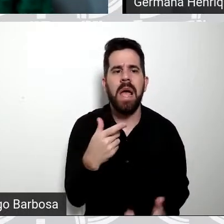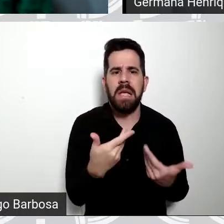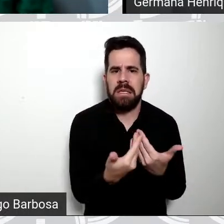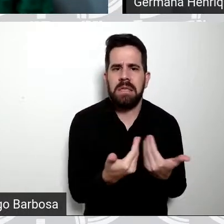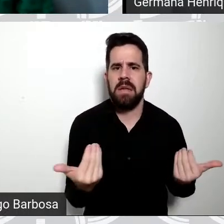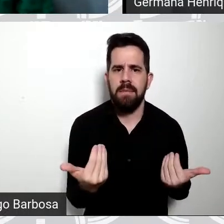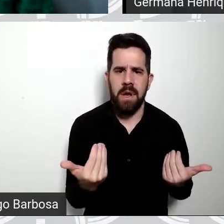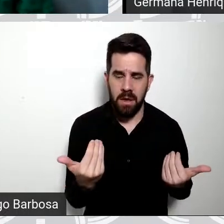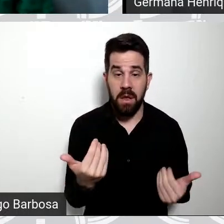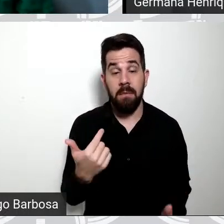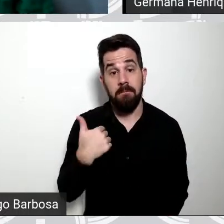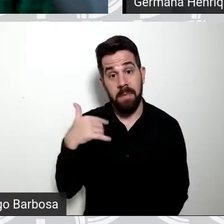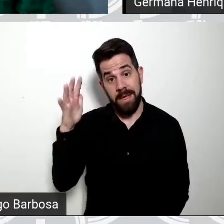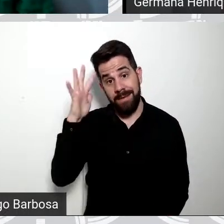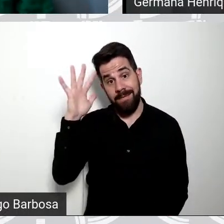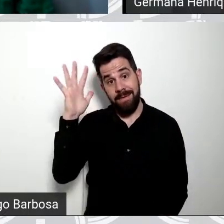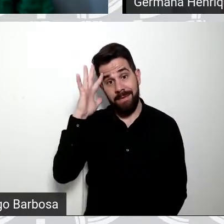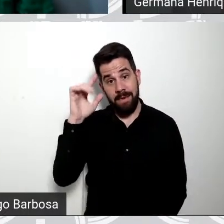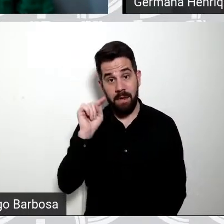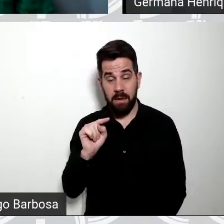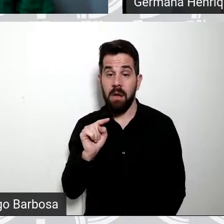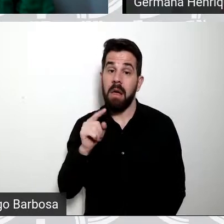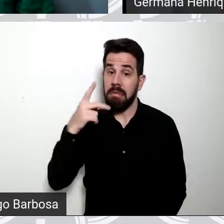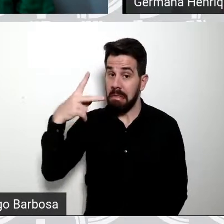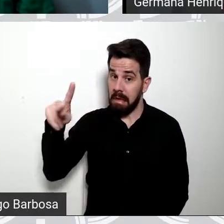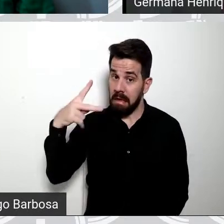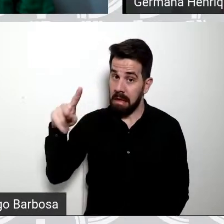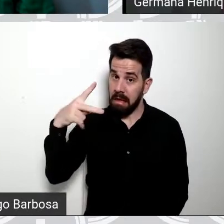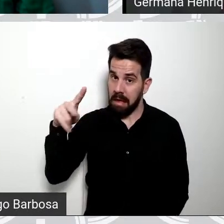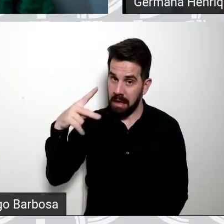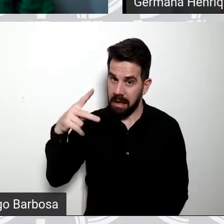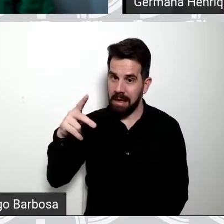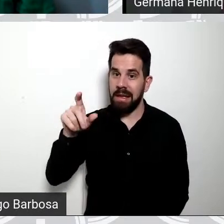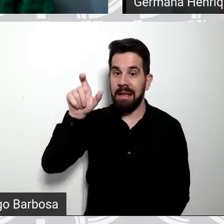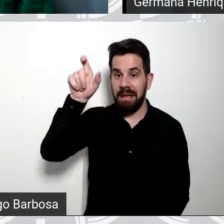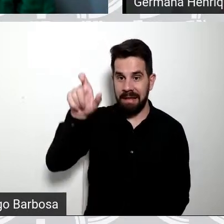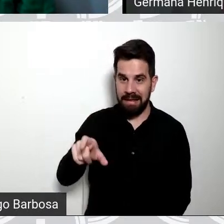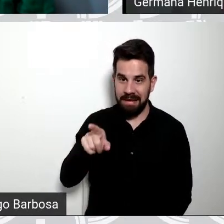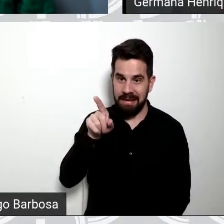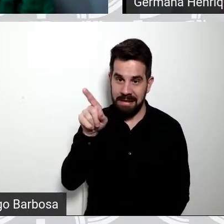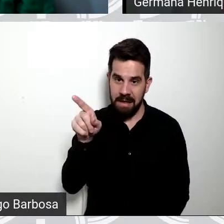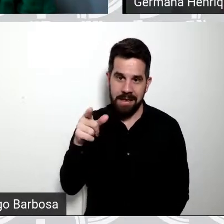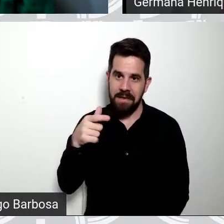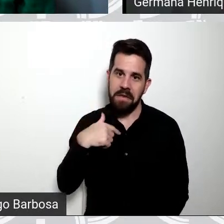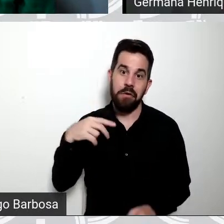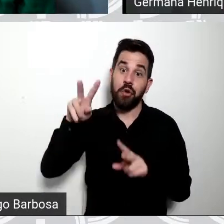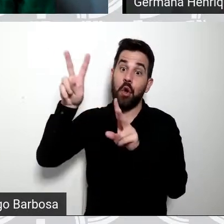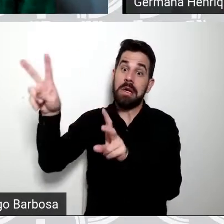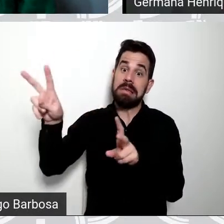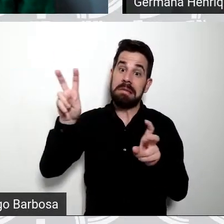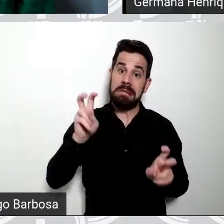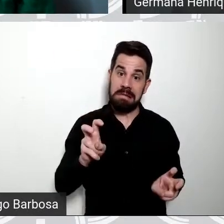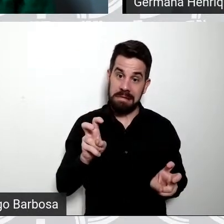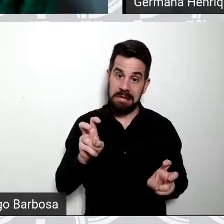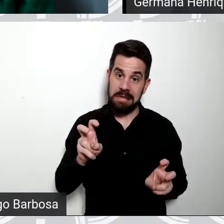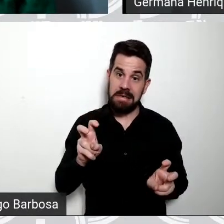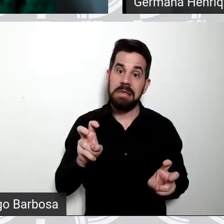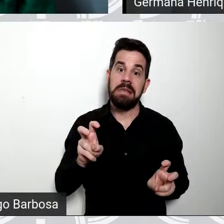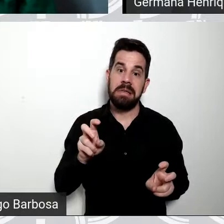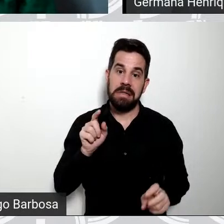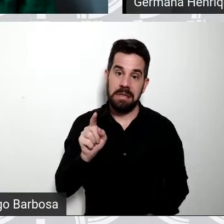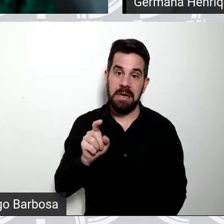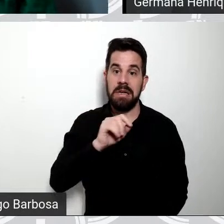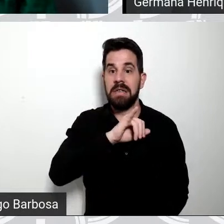ideia é a seguinte, isso do Jablon, que eu estou só citando, né? A escrita da história não